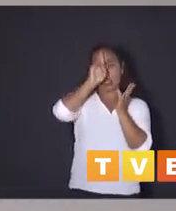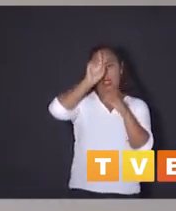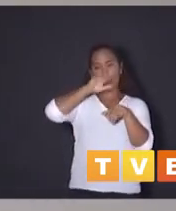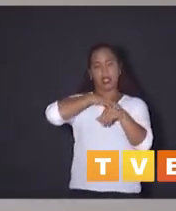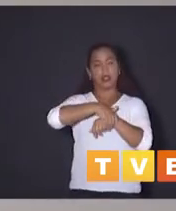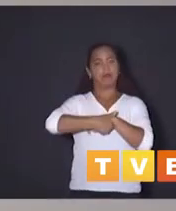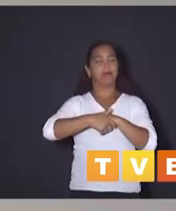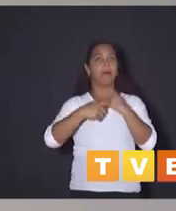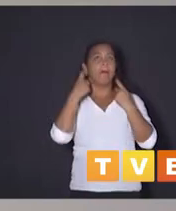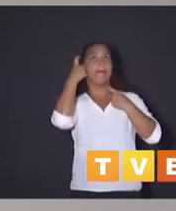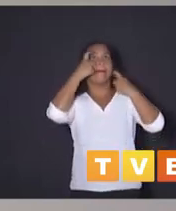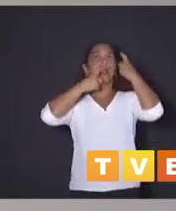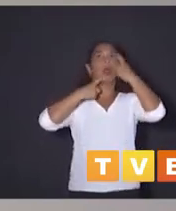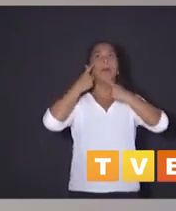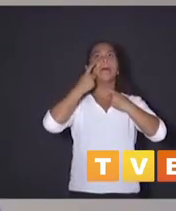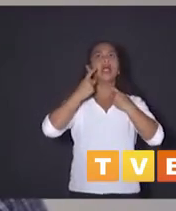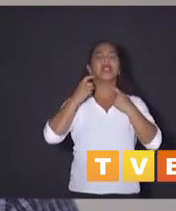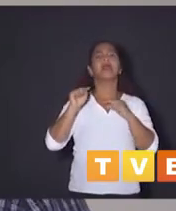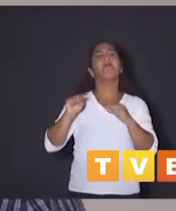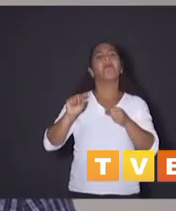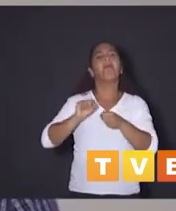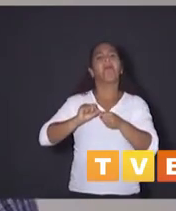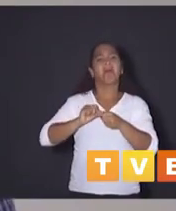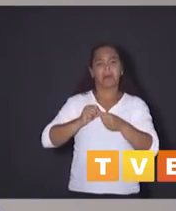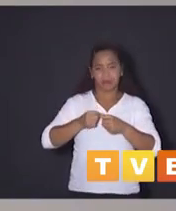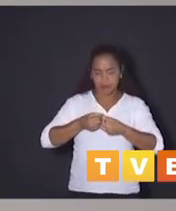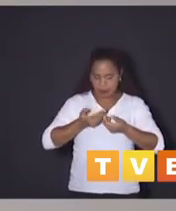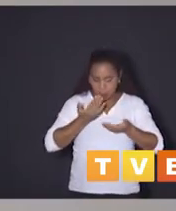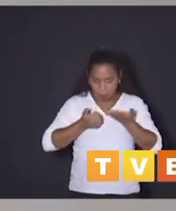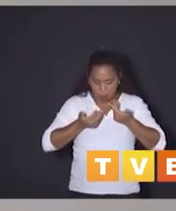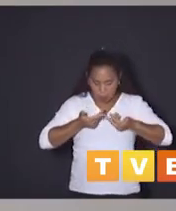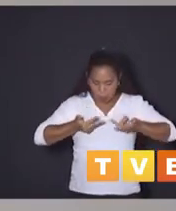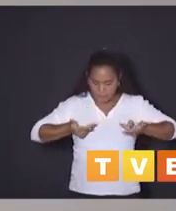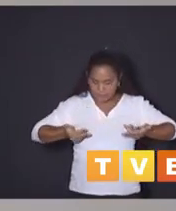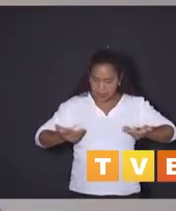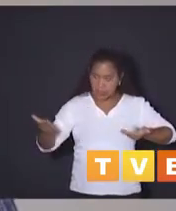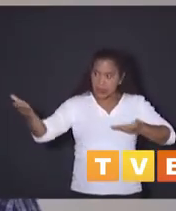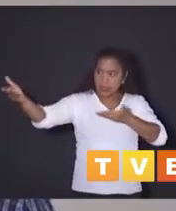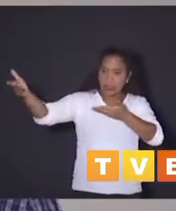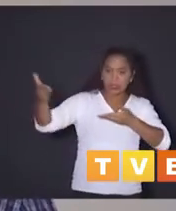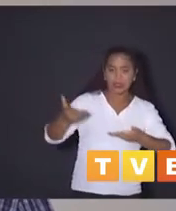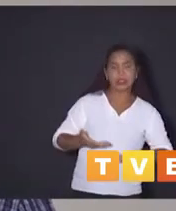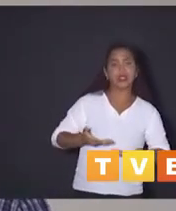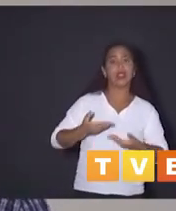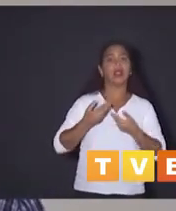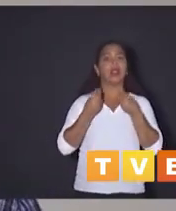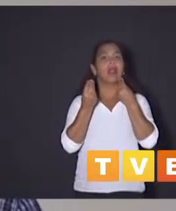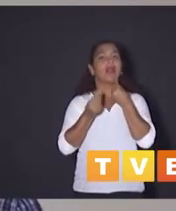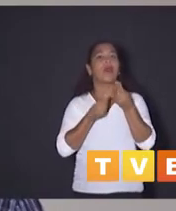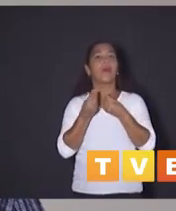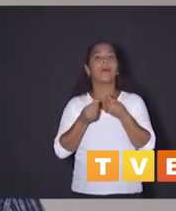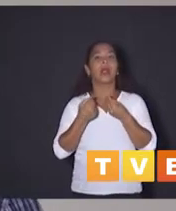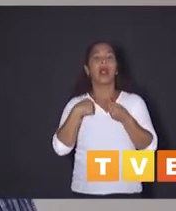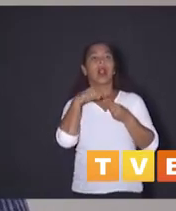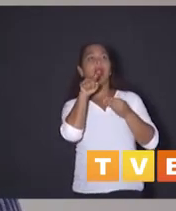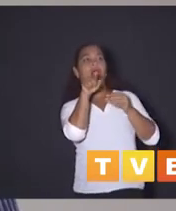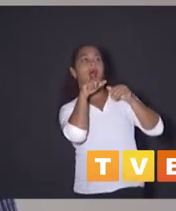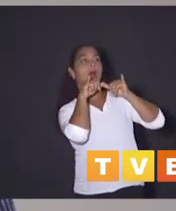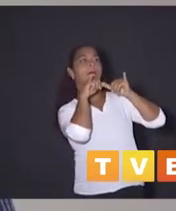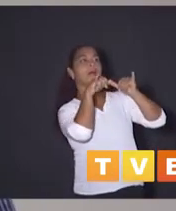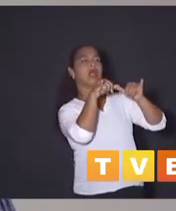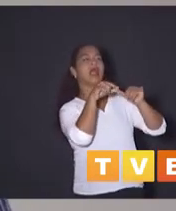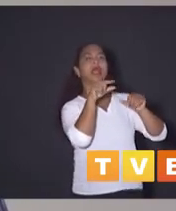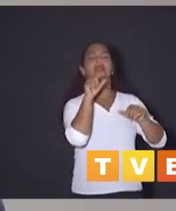se preocupa muito e sim e como é mesmo que essa comida chega na nossa mesa como é que a comida chega no local de compras a comida quem